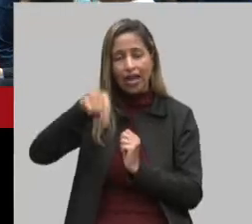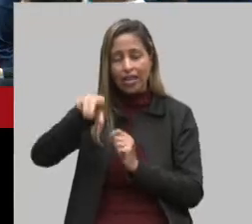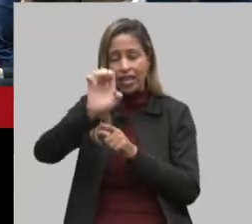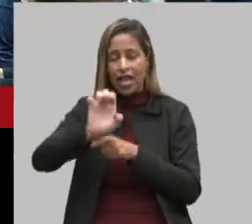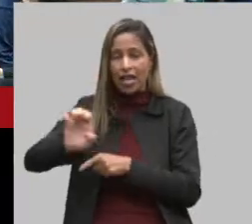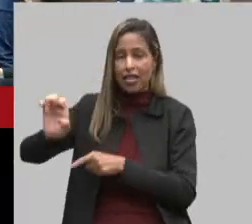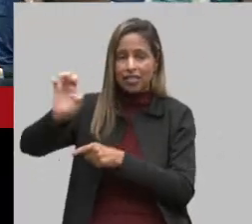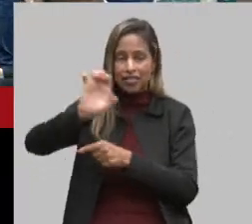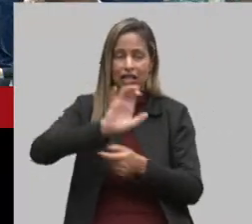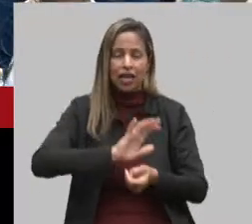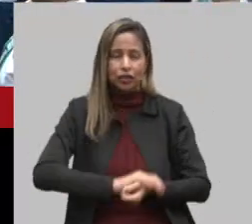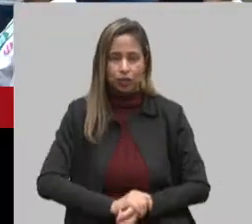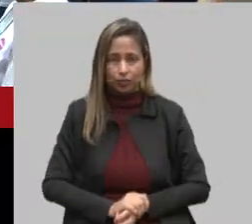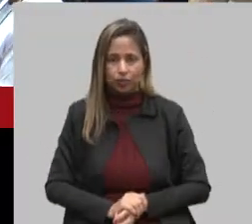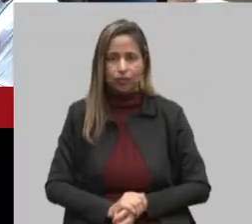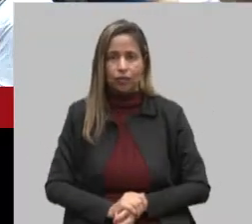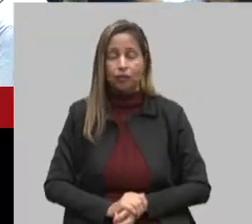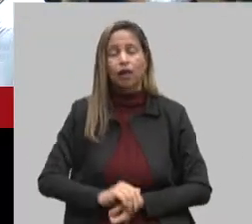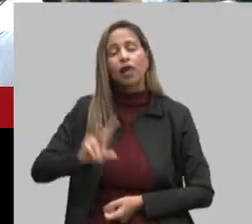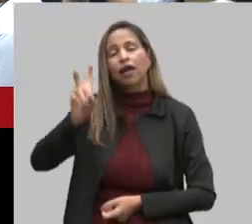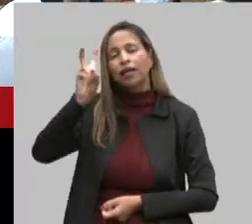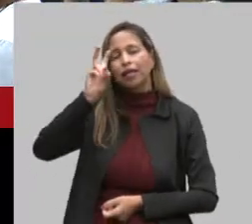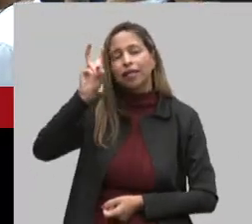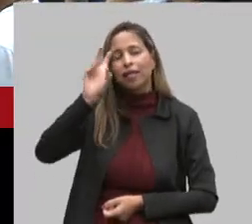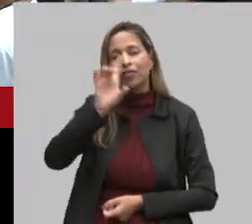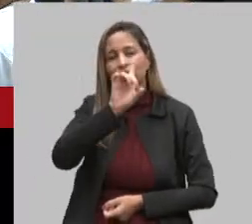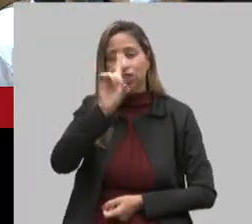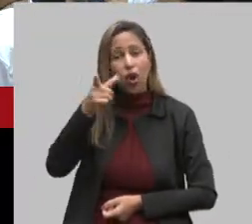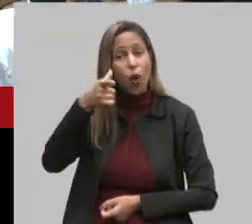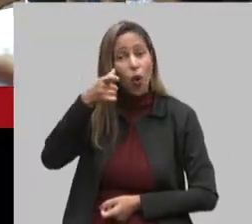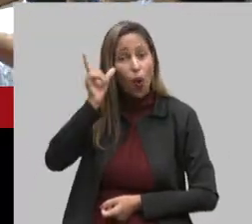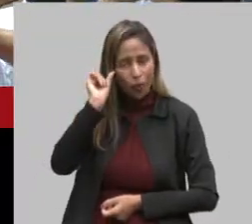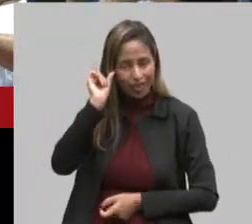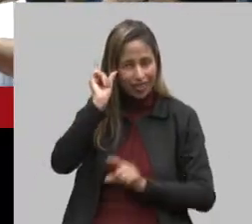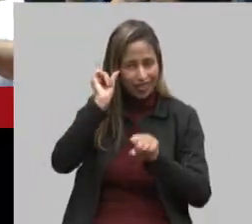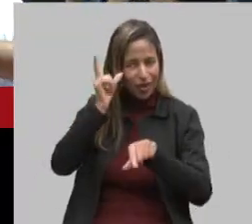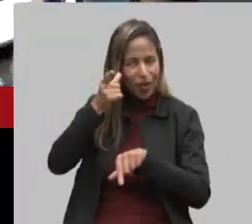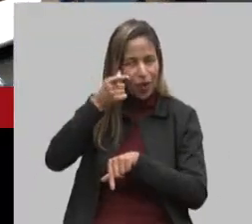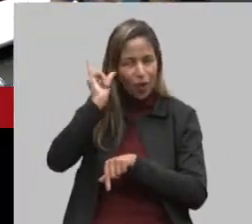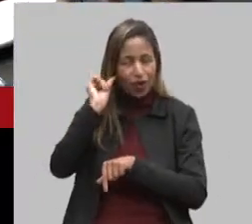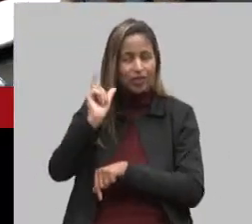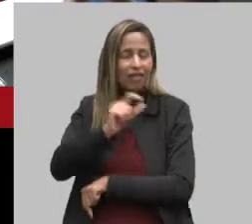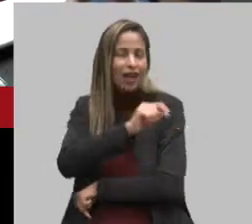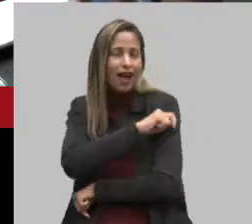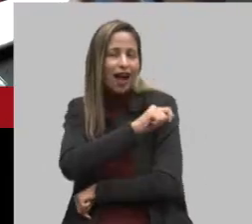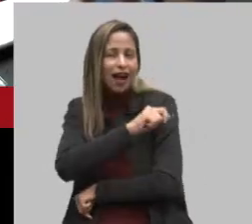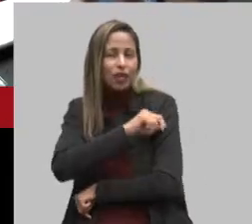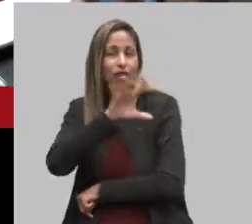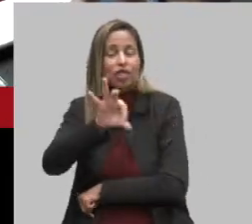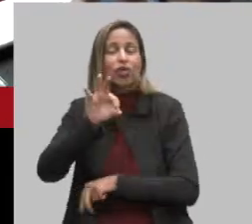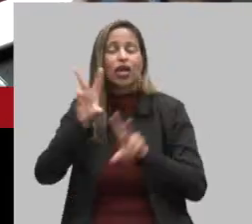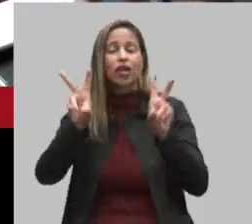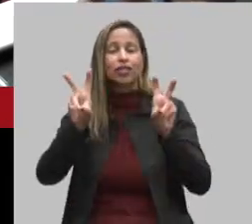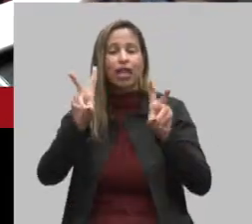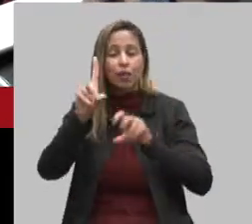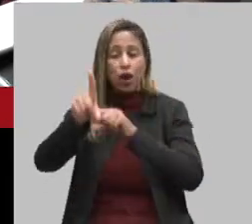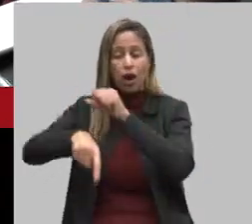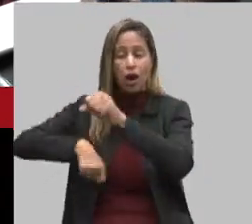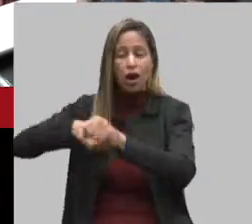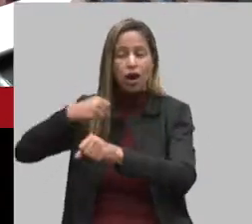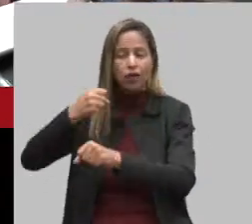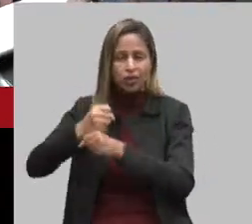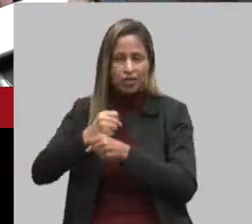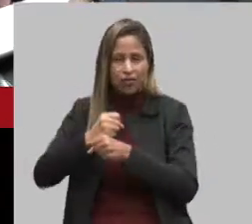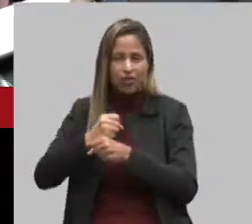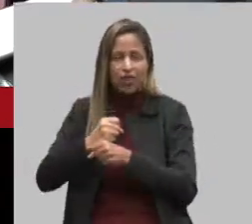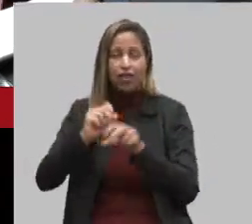estado na quinta-feira ontem na tarde de ontem Os estudantes escolheram o tema pro ano que vem o